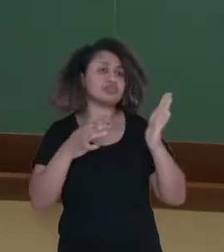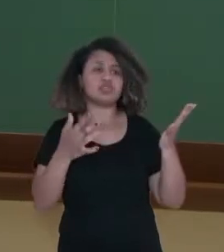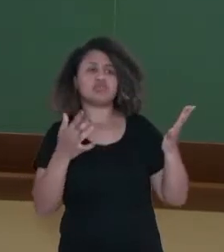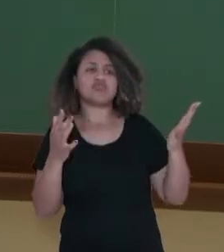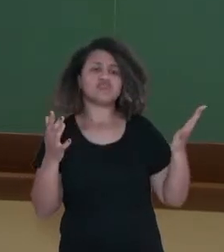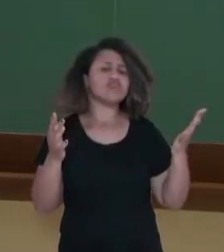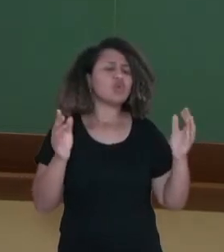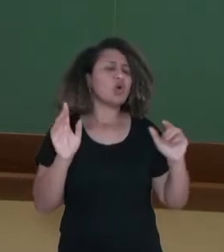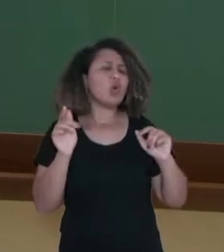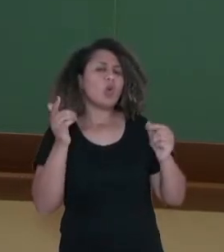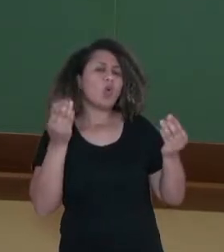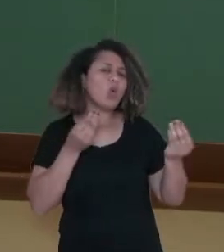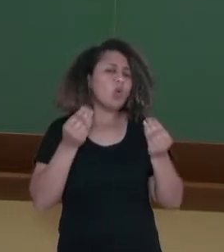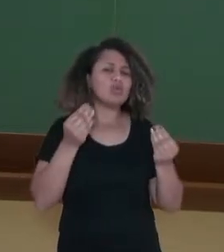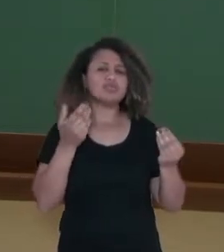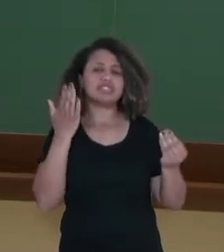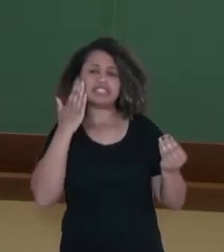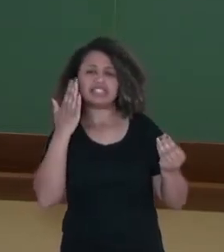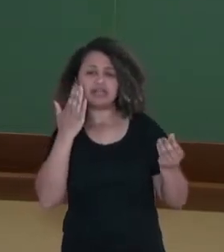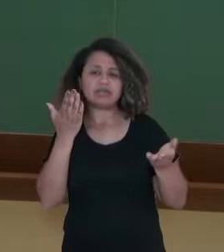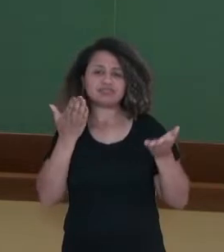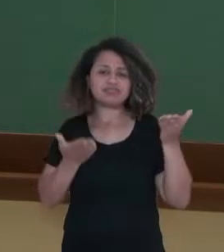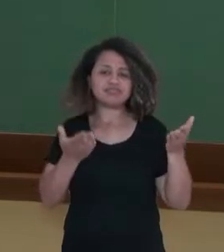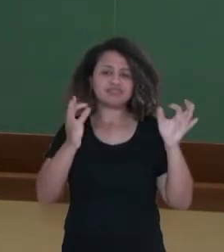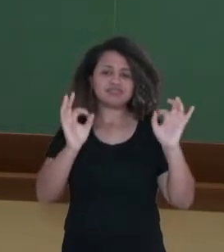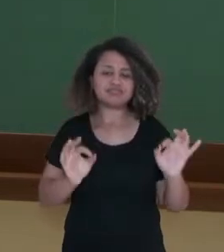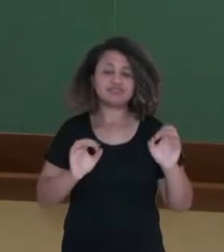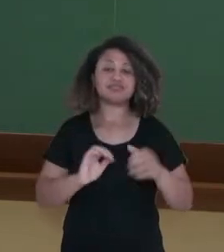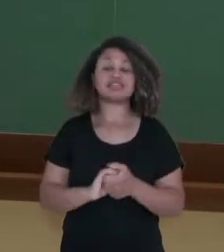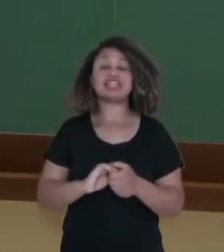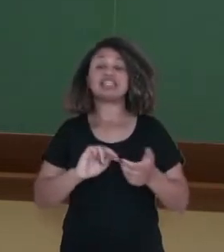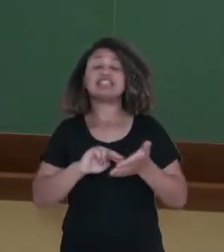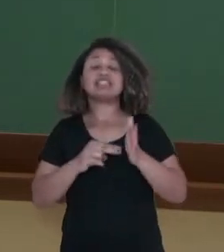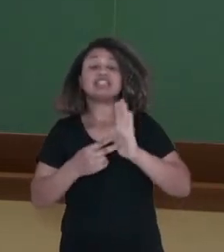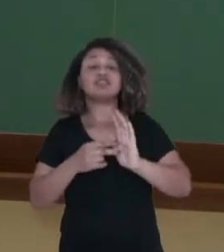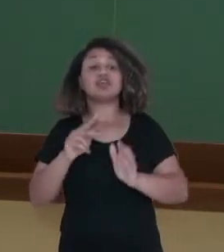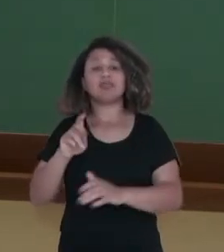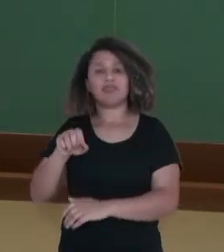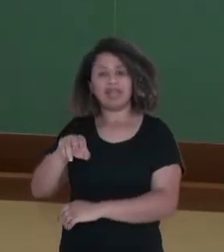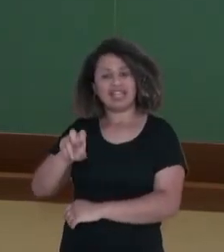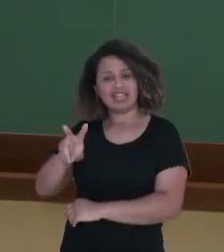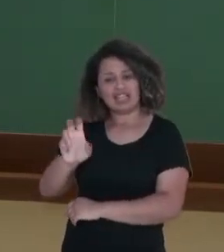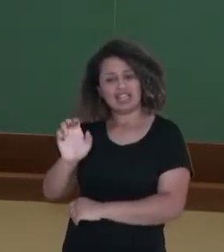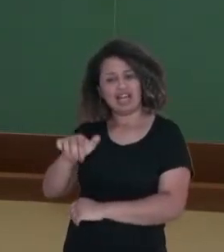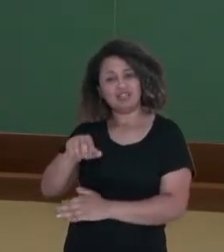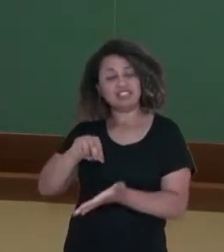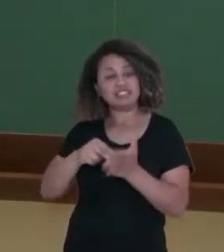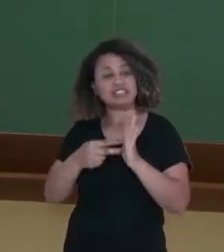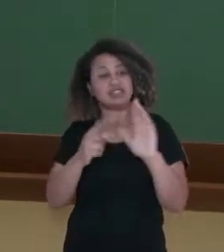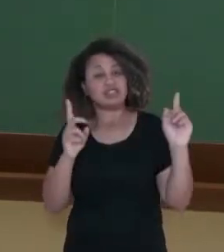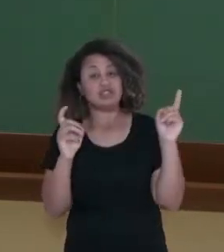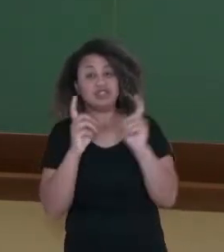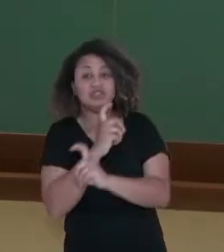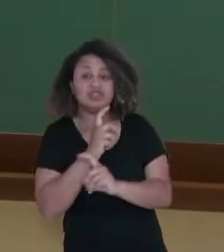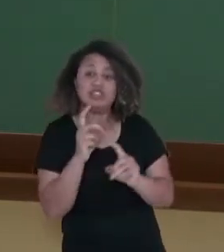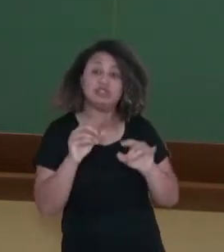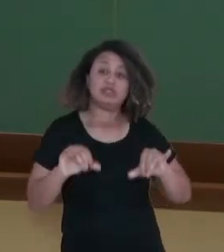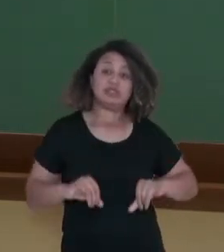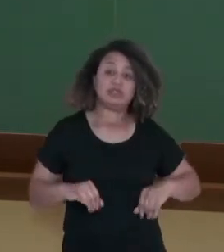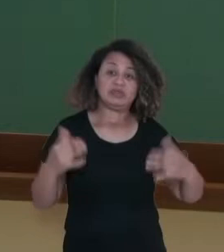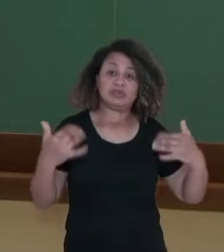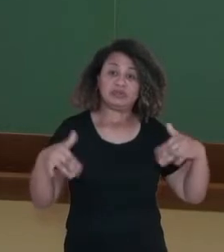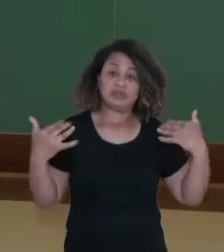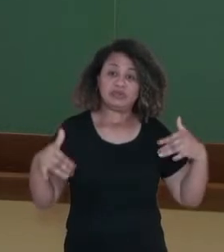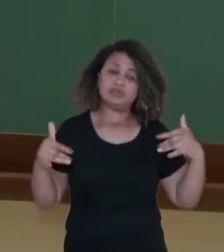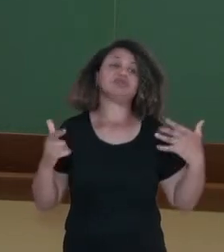dose ideal? Então, o que significa penar para alguma coisa? Quer dizer que você sofreu para fazer isso, né? Nesse caso do texto, significa que